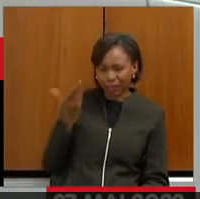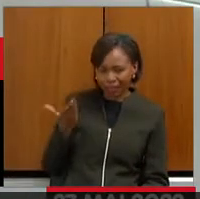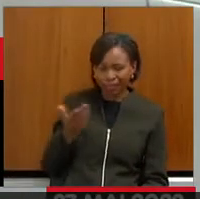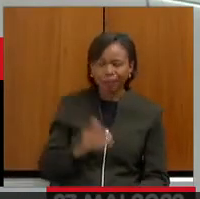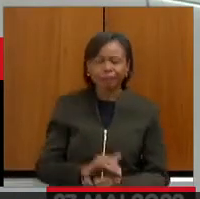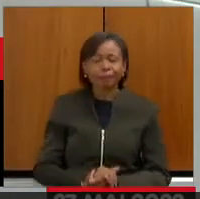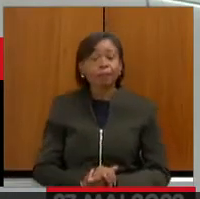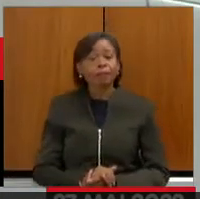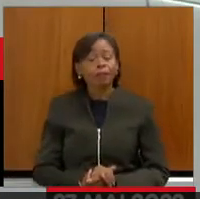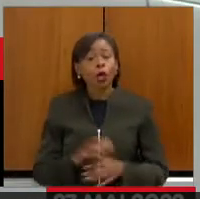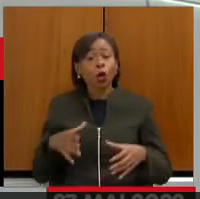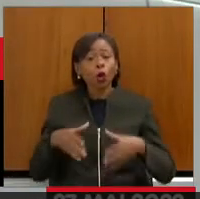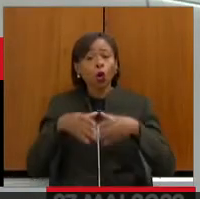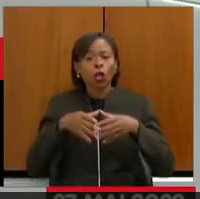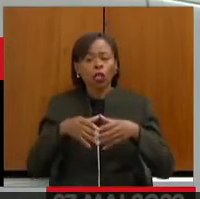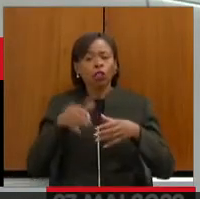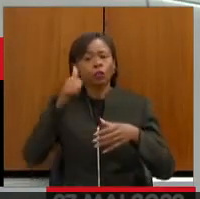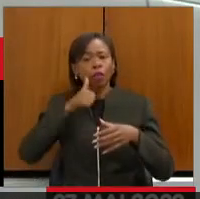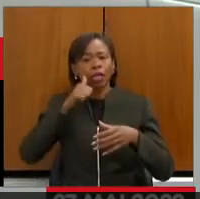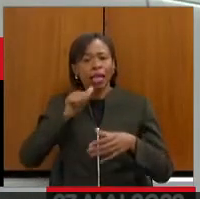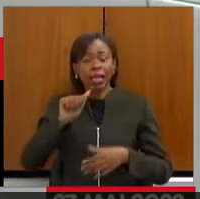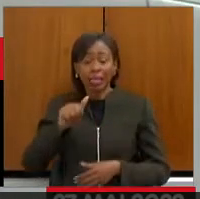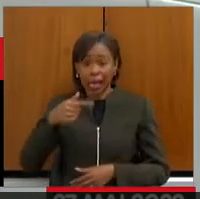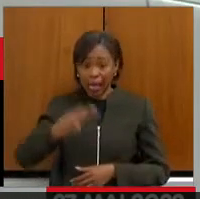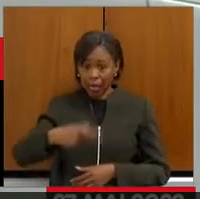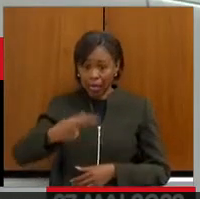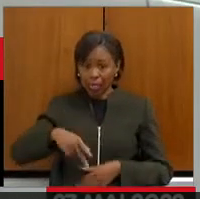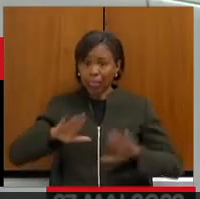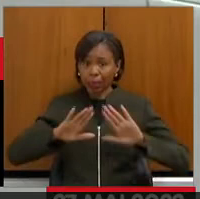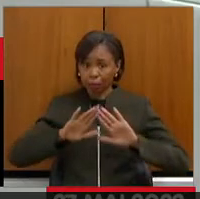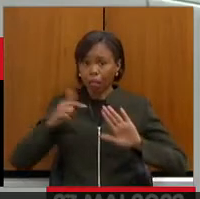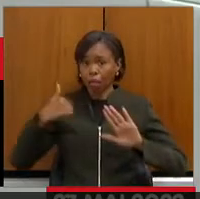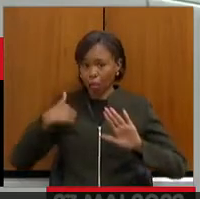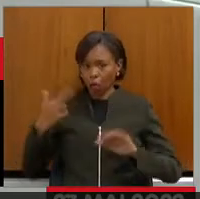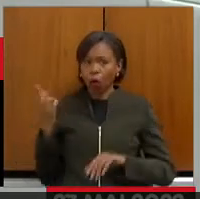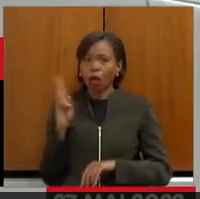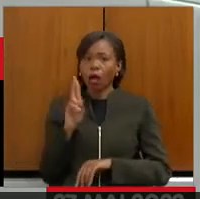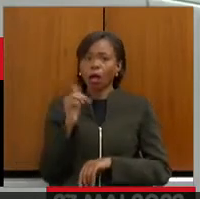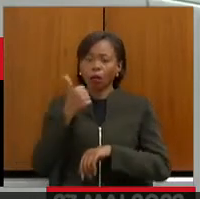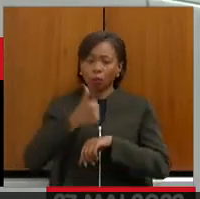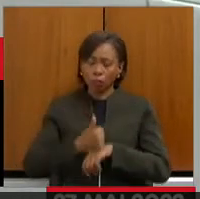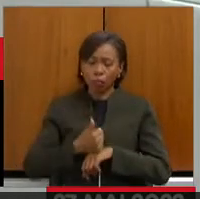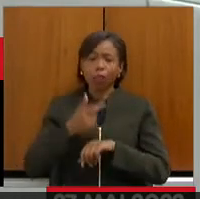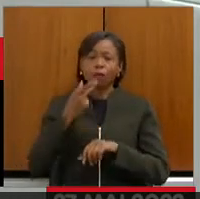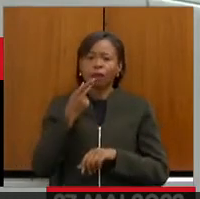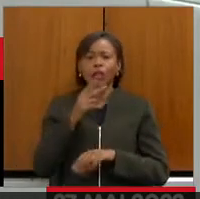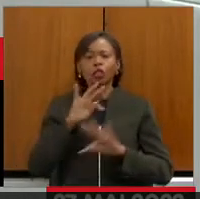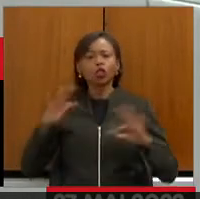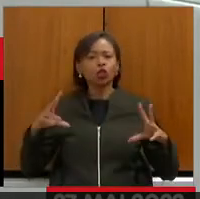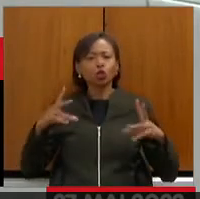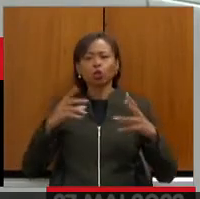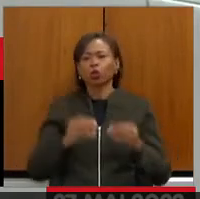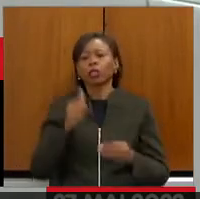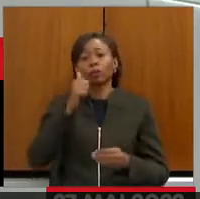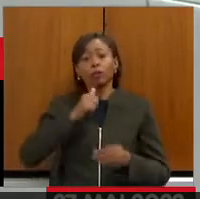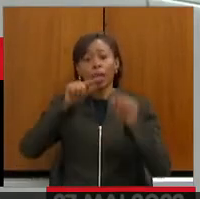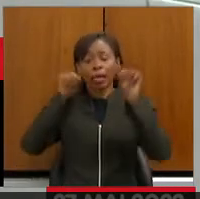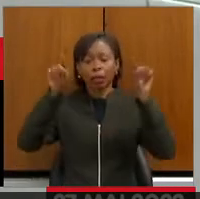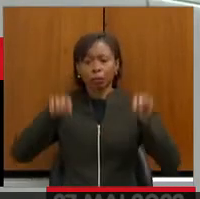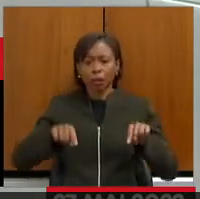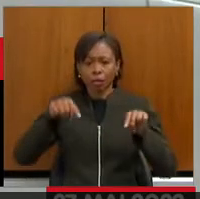bom coletivo de mulheres da energia que eu represento aqui hoje ele fala por todas as trabalhadoras dessa casa